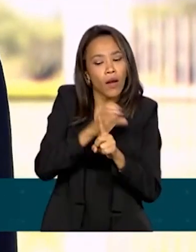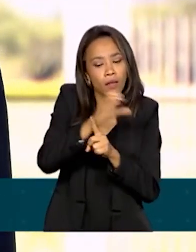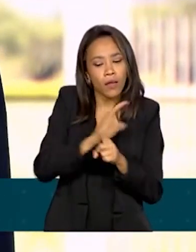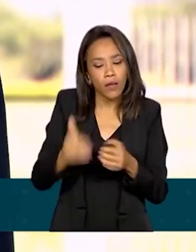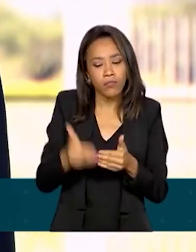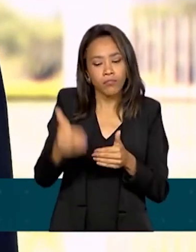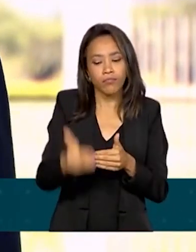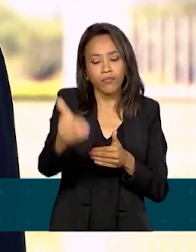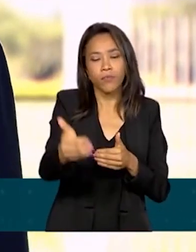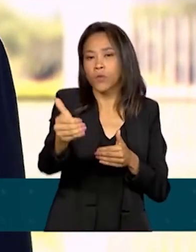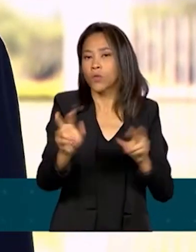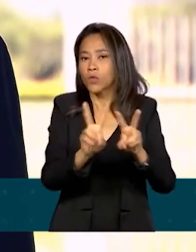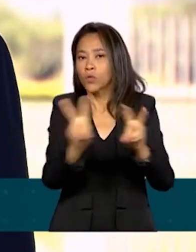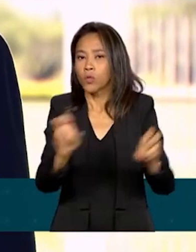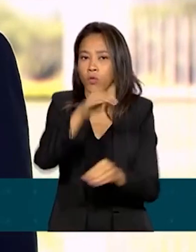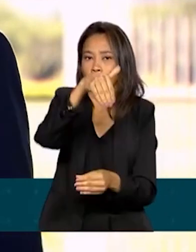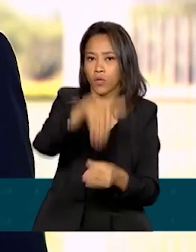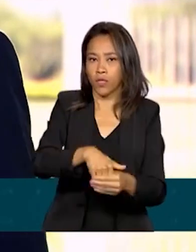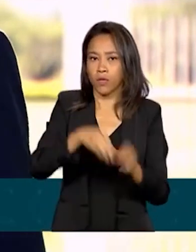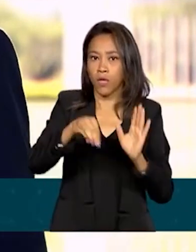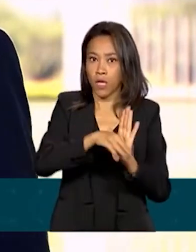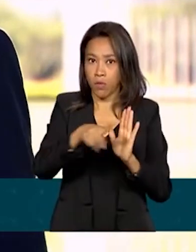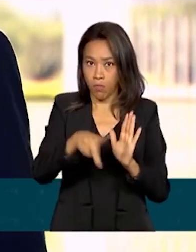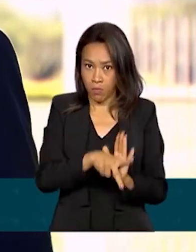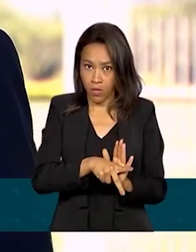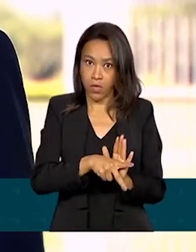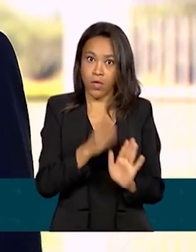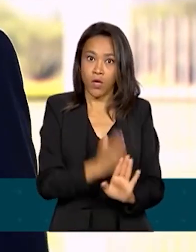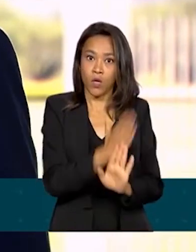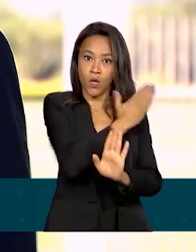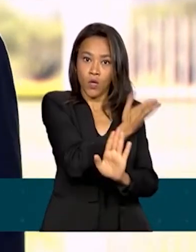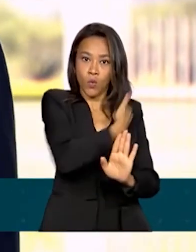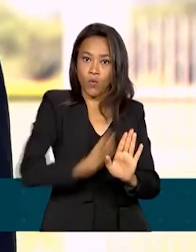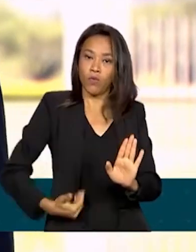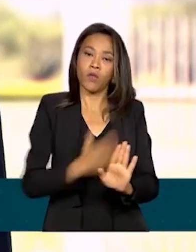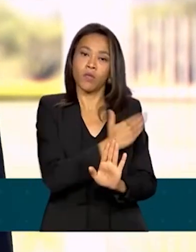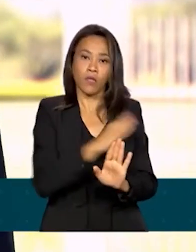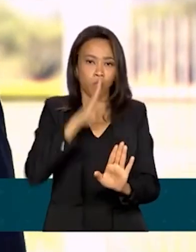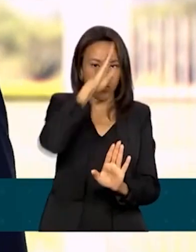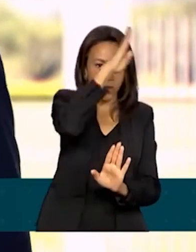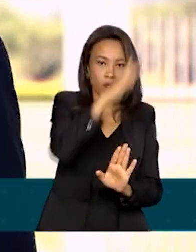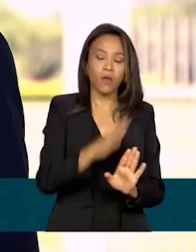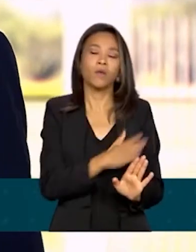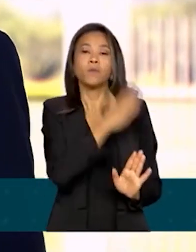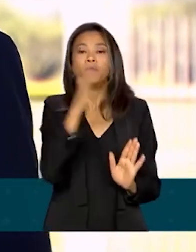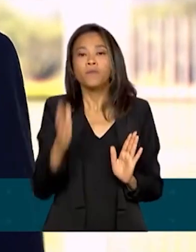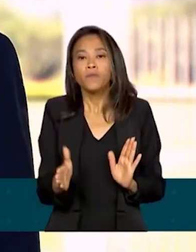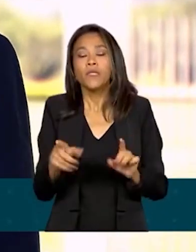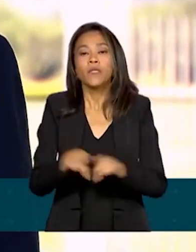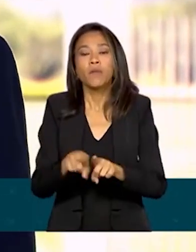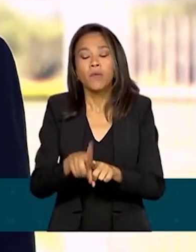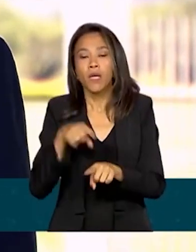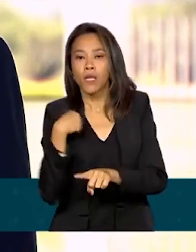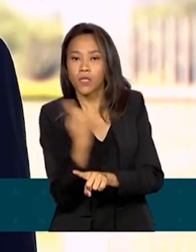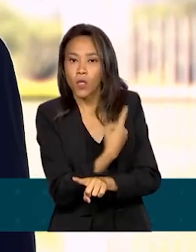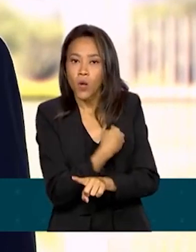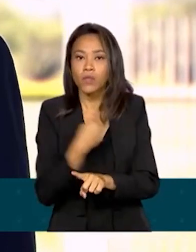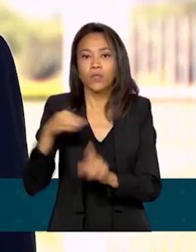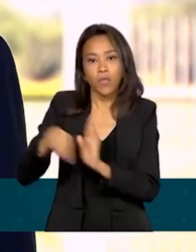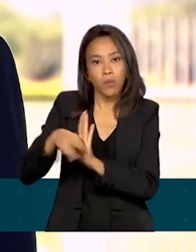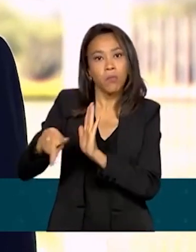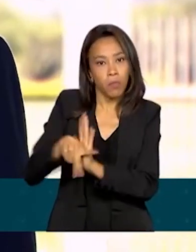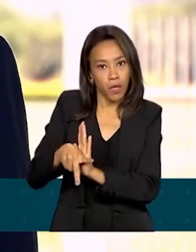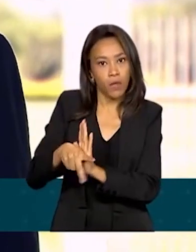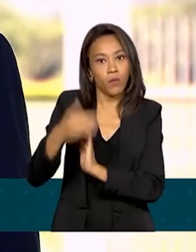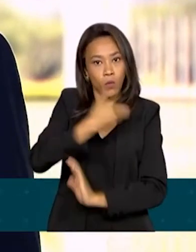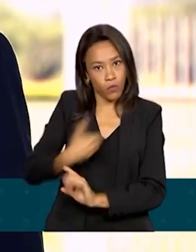das medidas provisórias do Bolsonaro, sem prejuízo nenhum ao calendário estabelecido pelo governo, as nossas medidas provisórias.